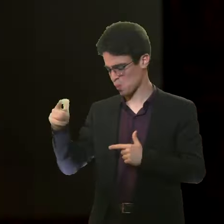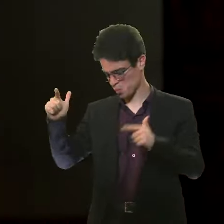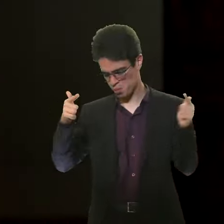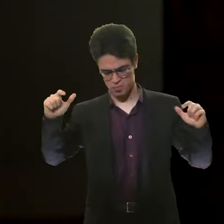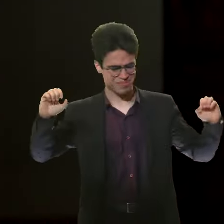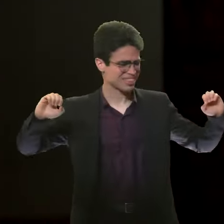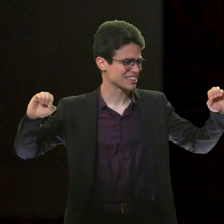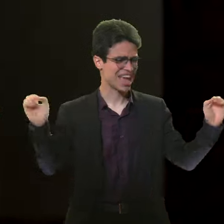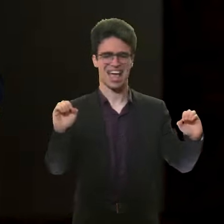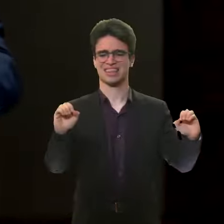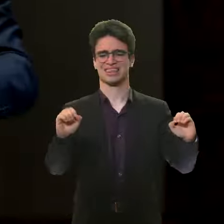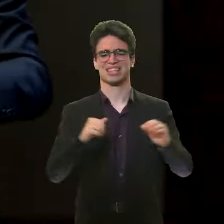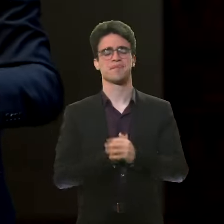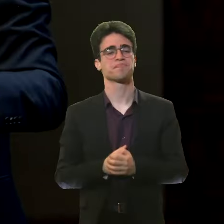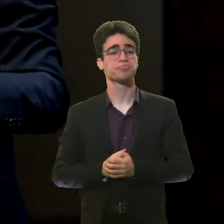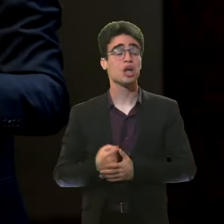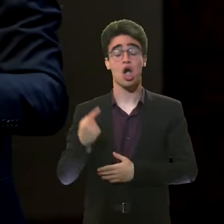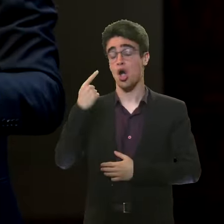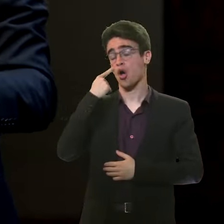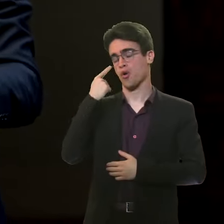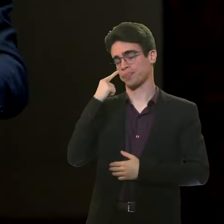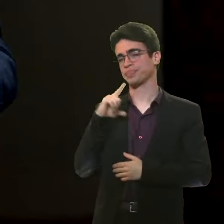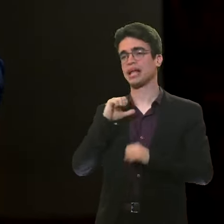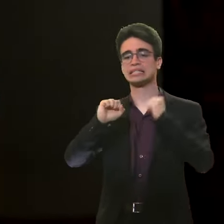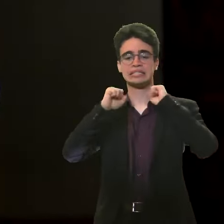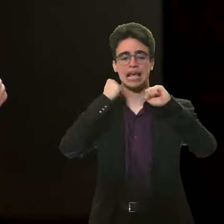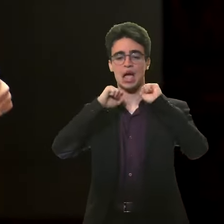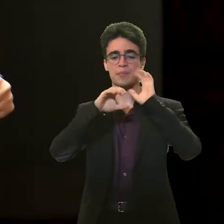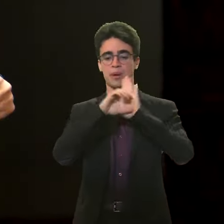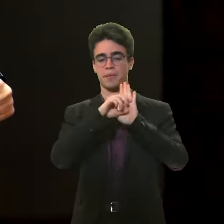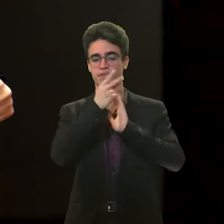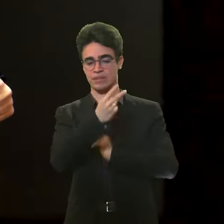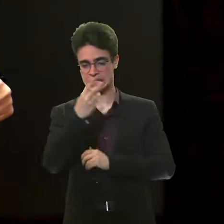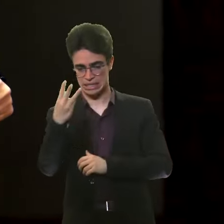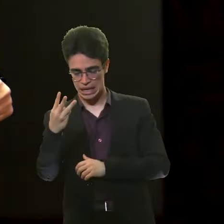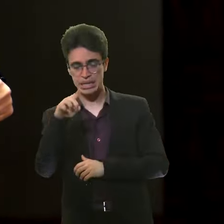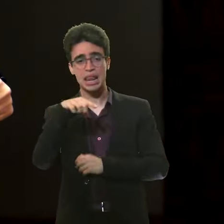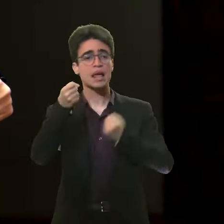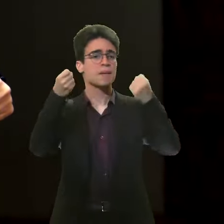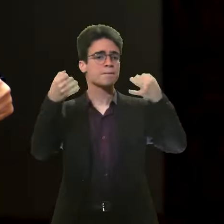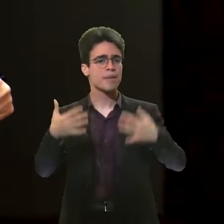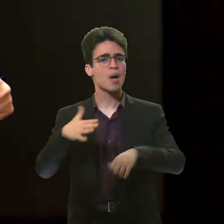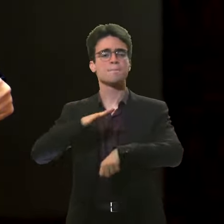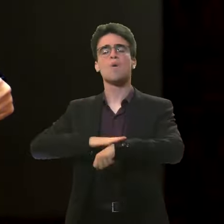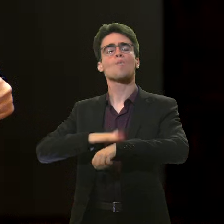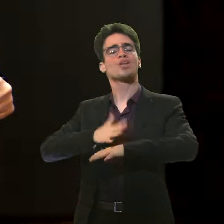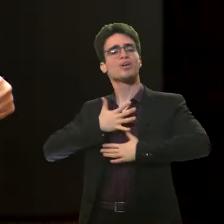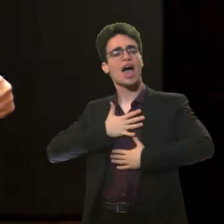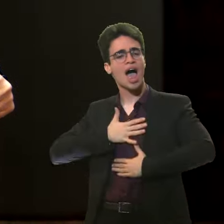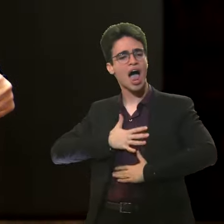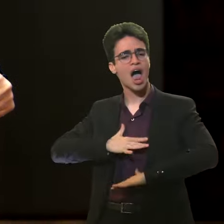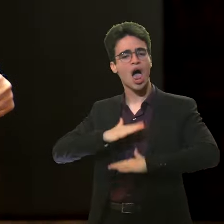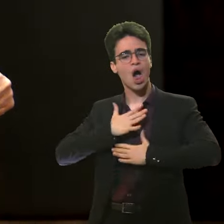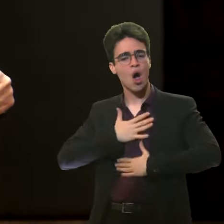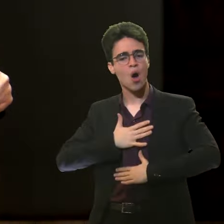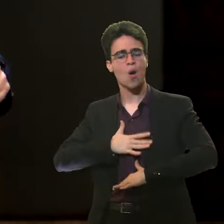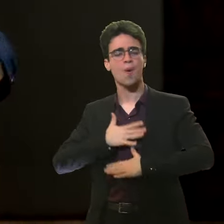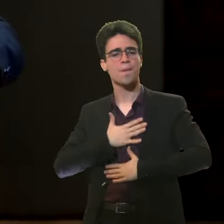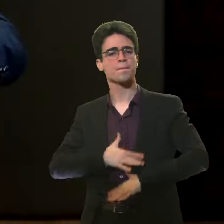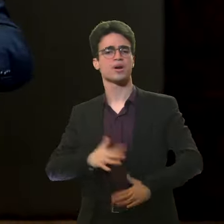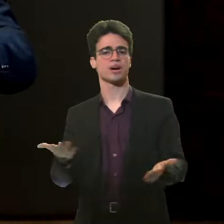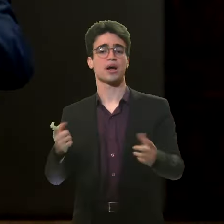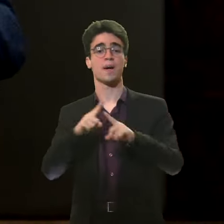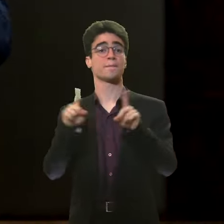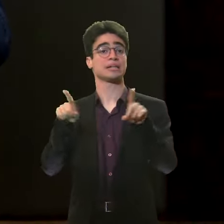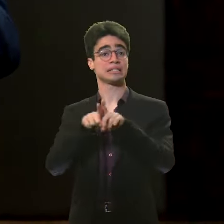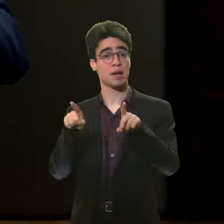sabe? Salmos 23, um salmo conhecido, vai falar de águas tranquilas, de banquete, mas vai falar